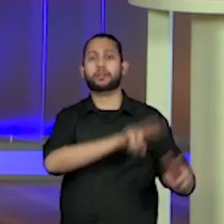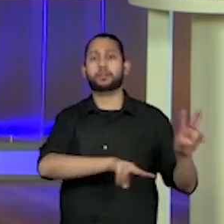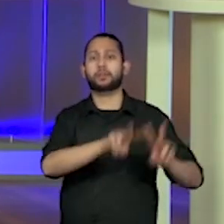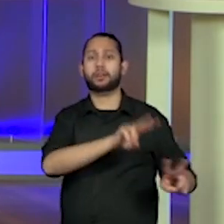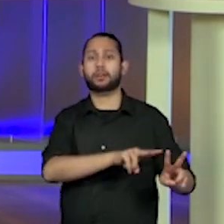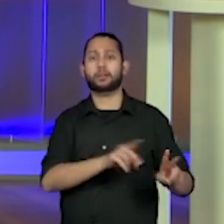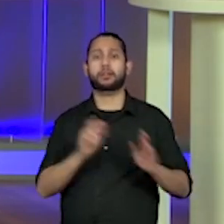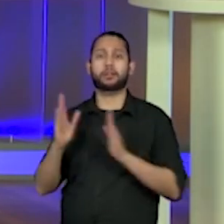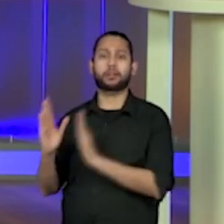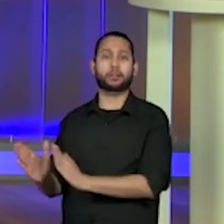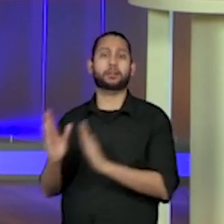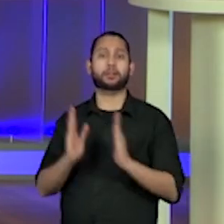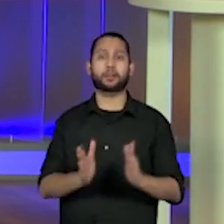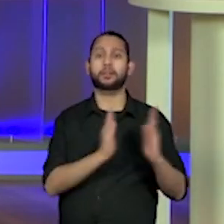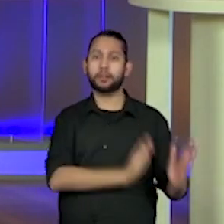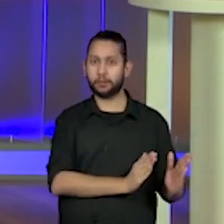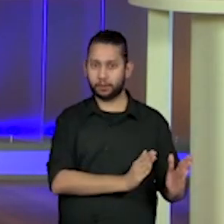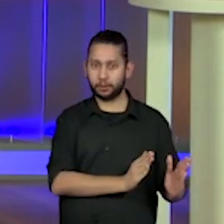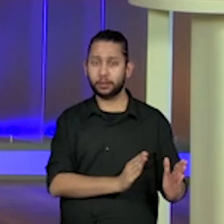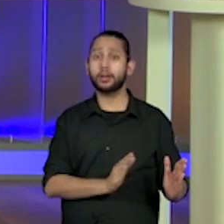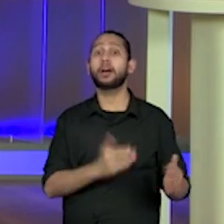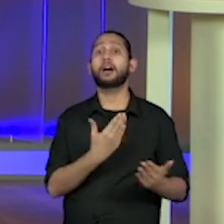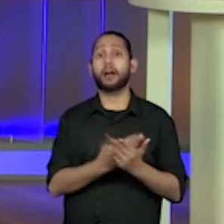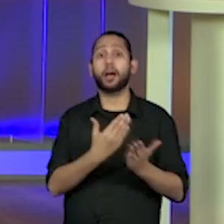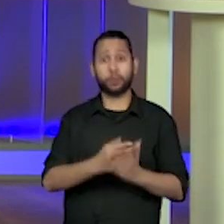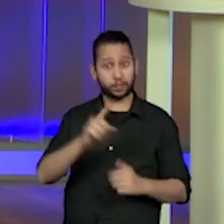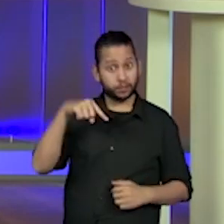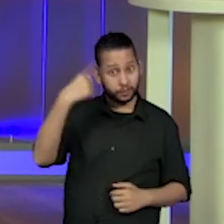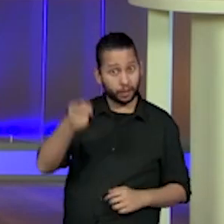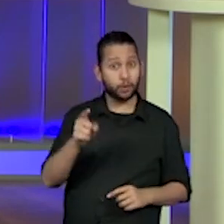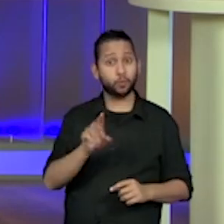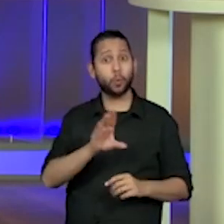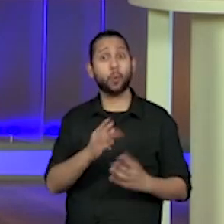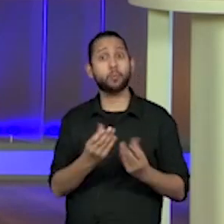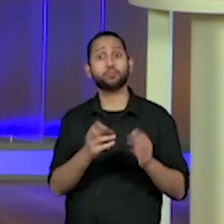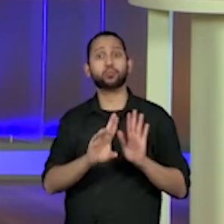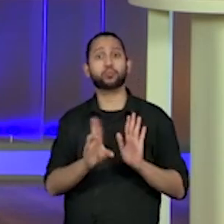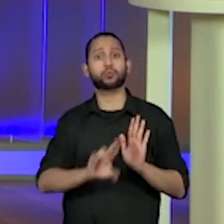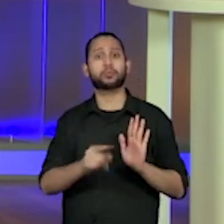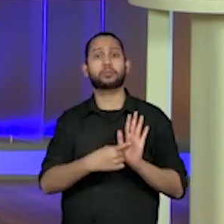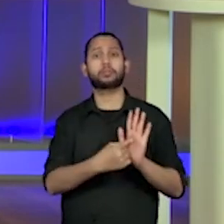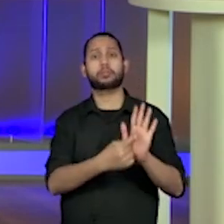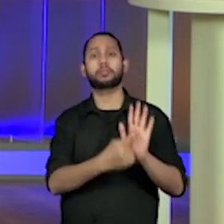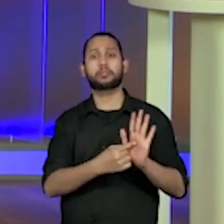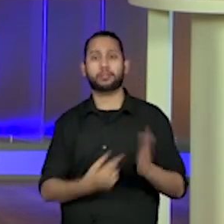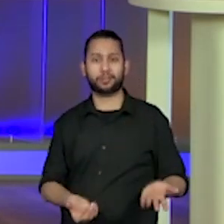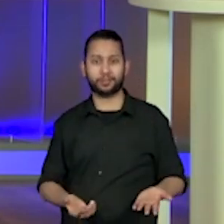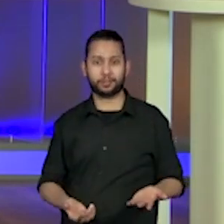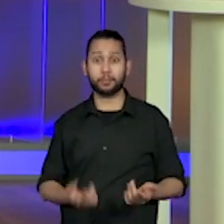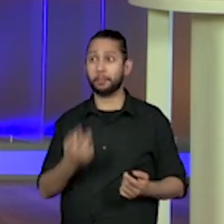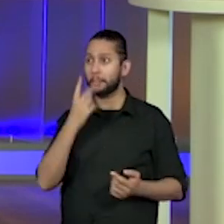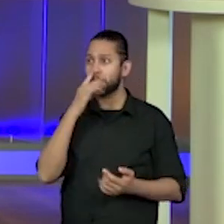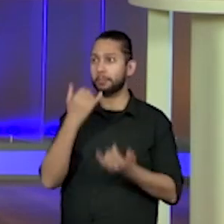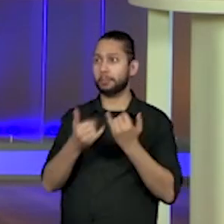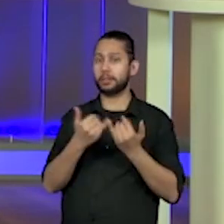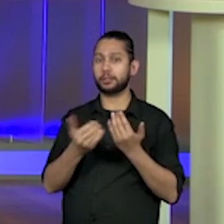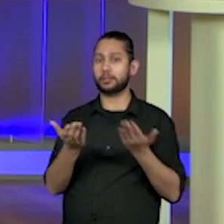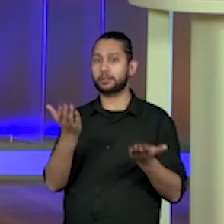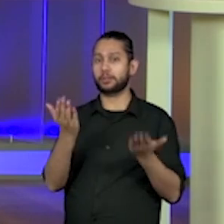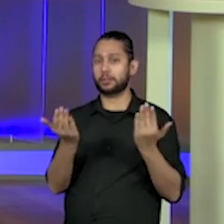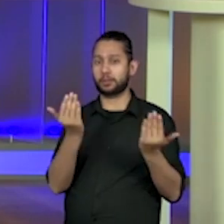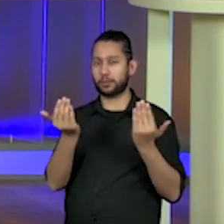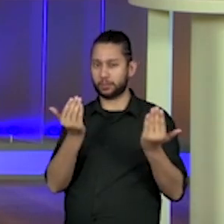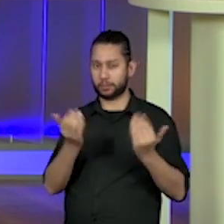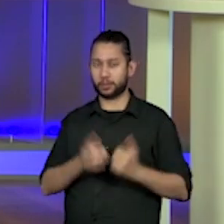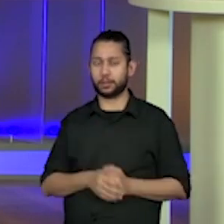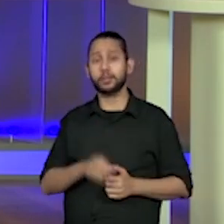a gente vai ver muito a representação gráfica de algumas frações, inclusive de frações equivalentes, tá? Então,